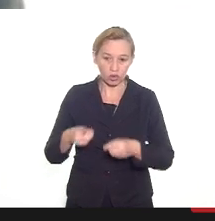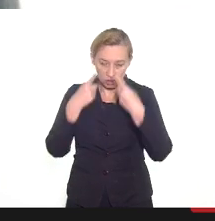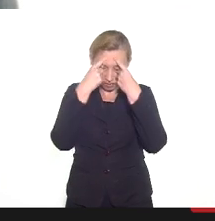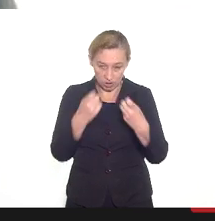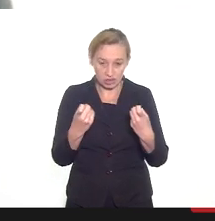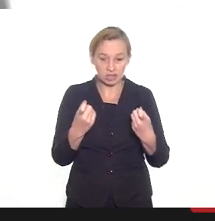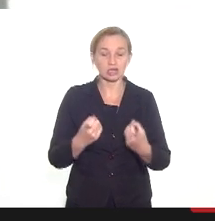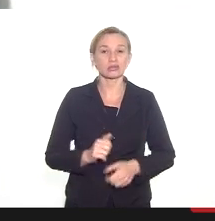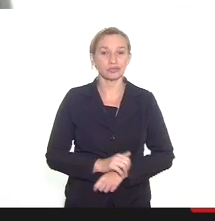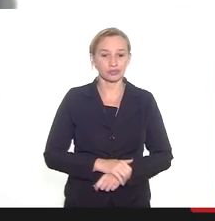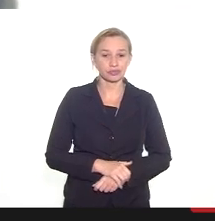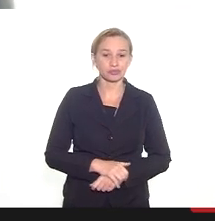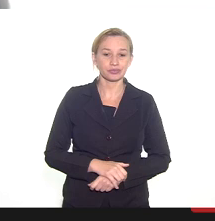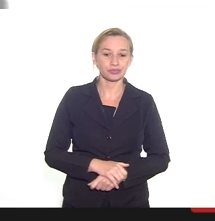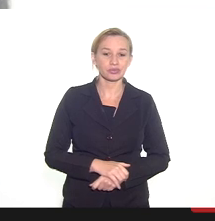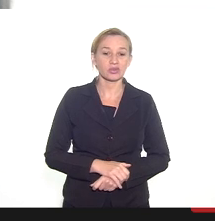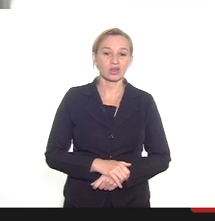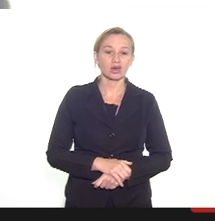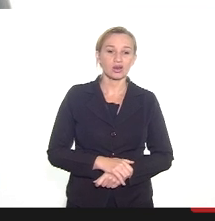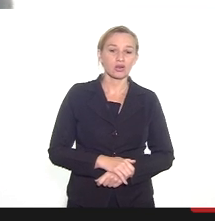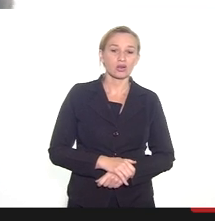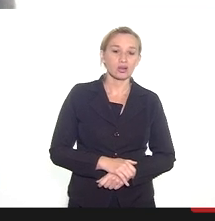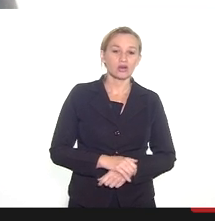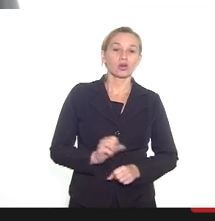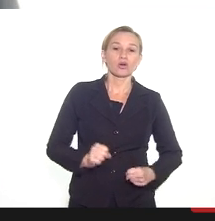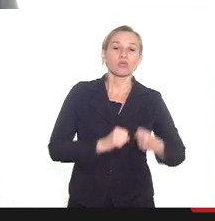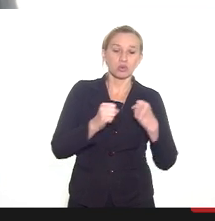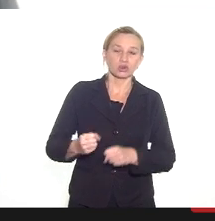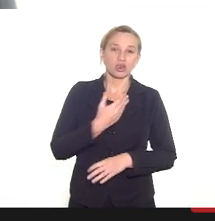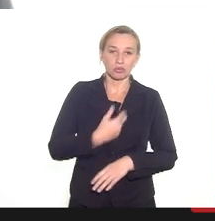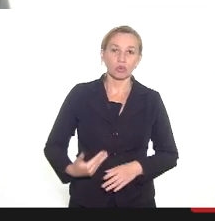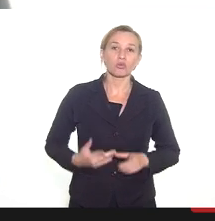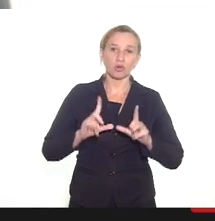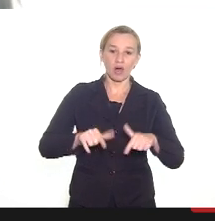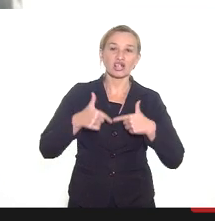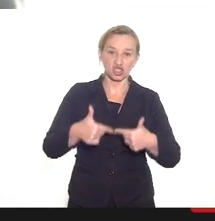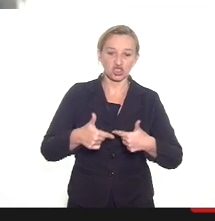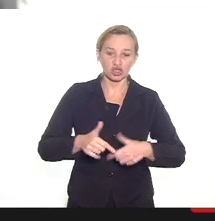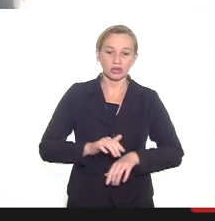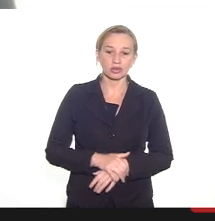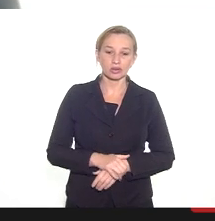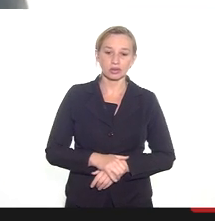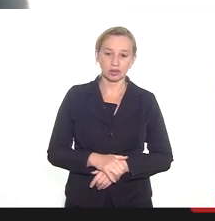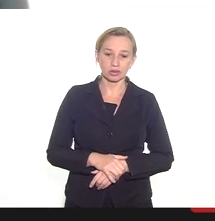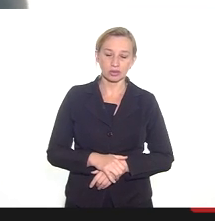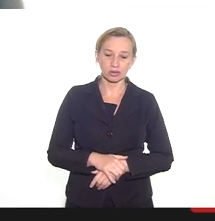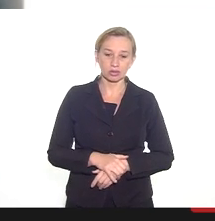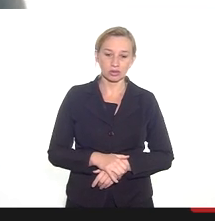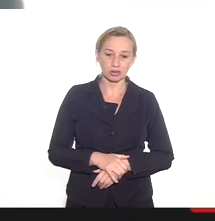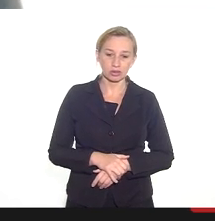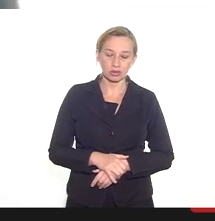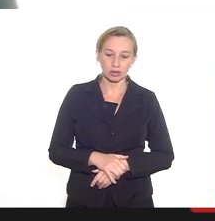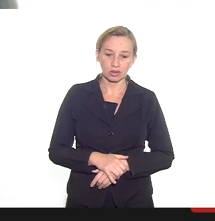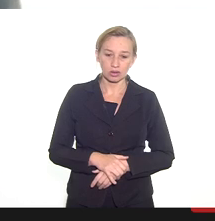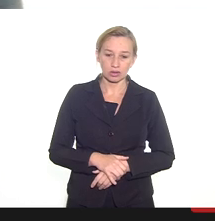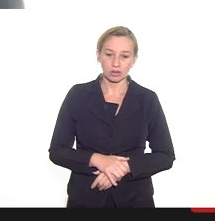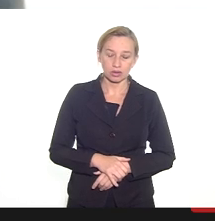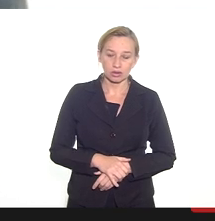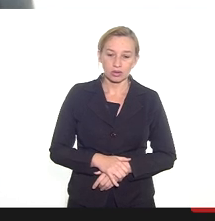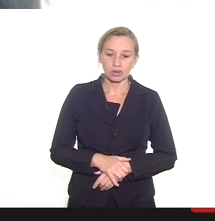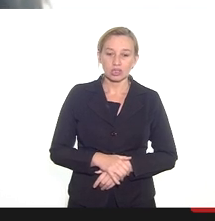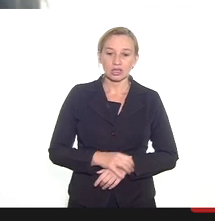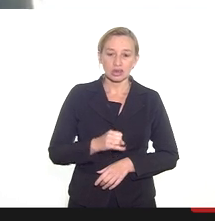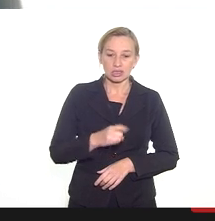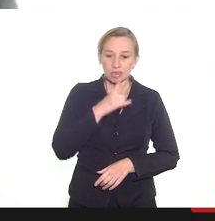violências contra a mulher, é um dever do poder público. Né? Se omitir perante a isso é uma forma de discriminação